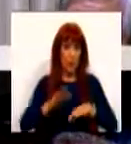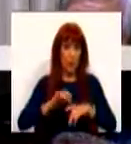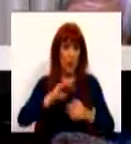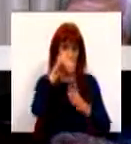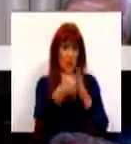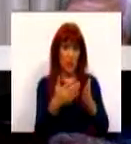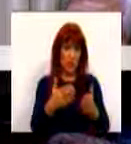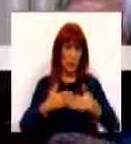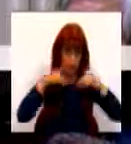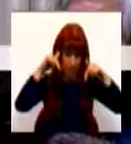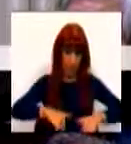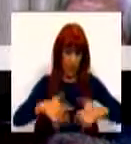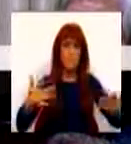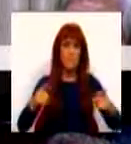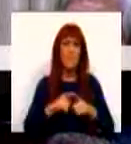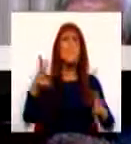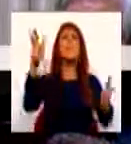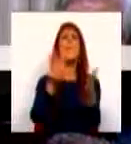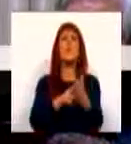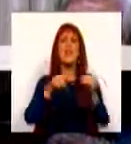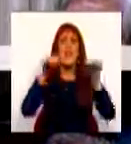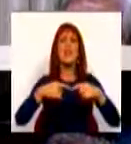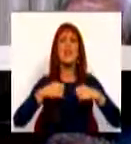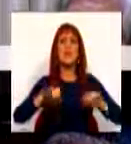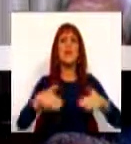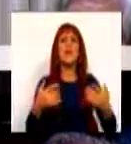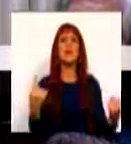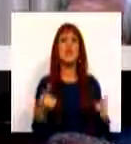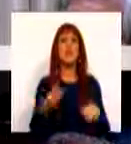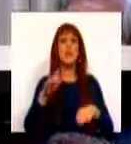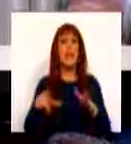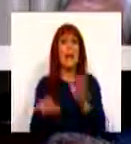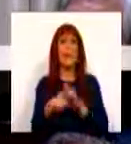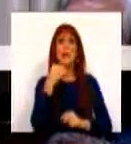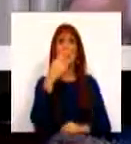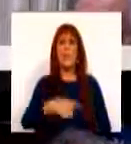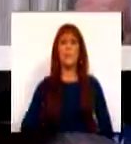Constituição, de aprovar estas iniciativas legislativas, disse.